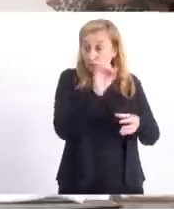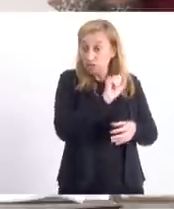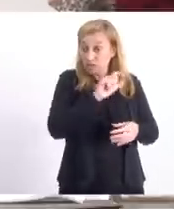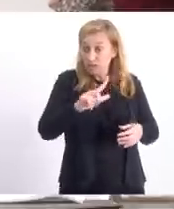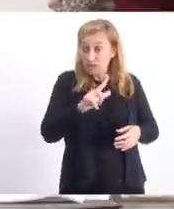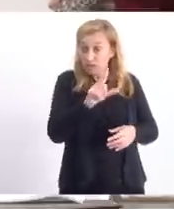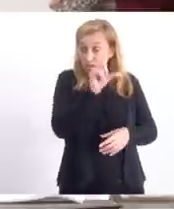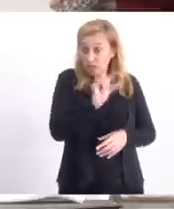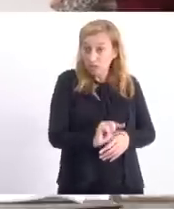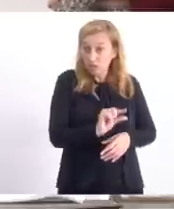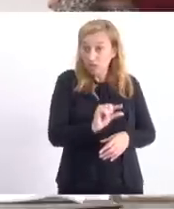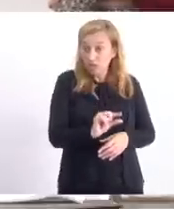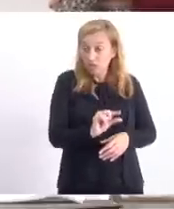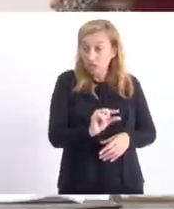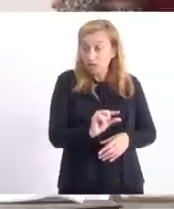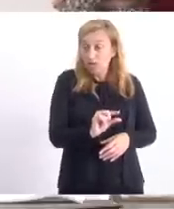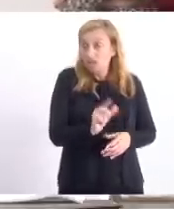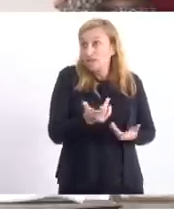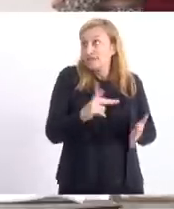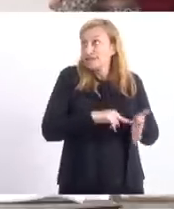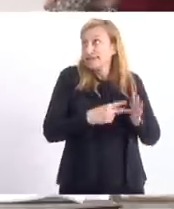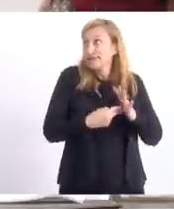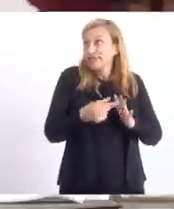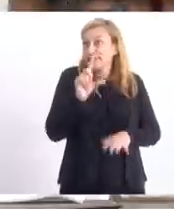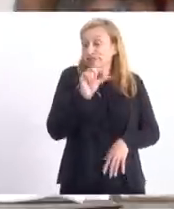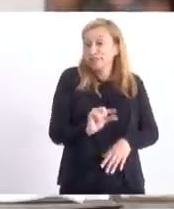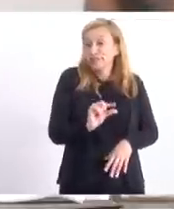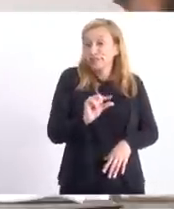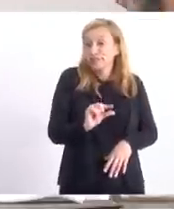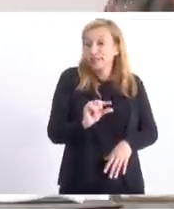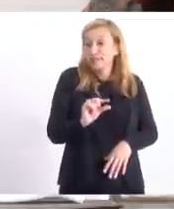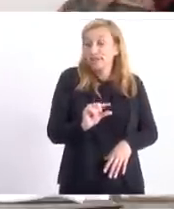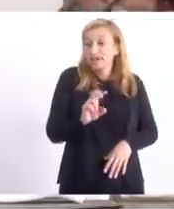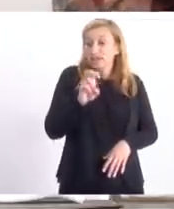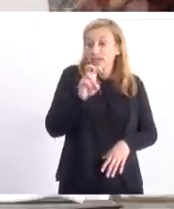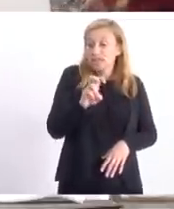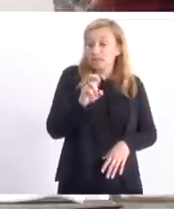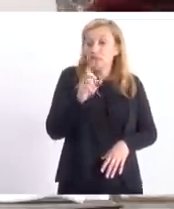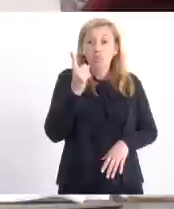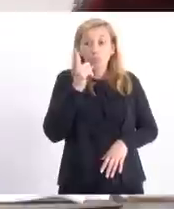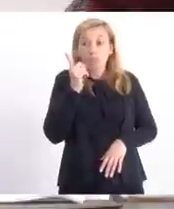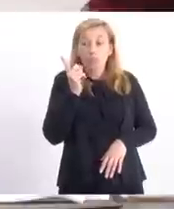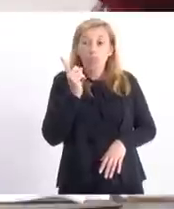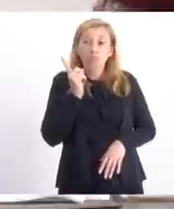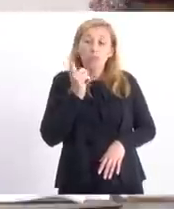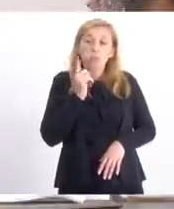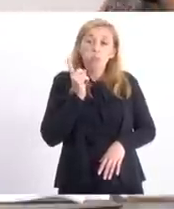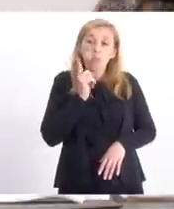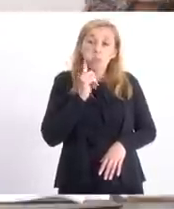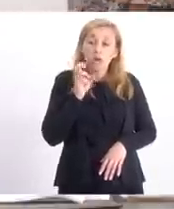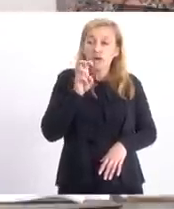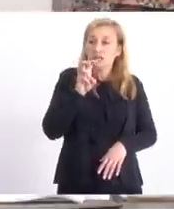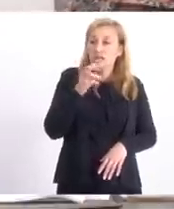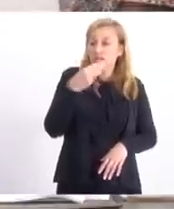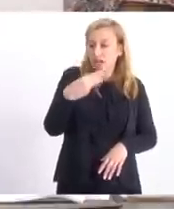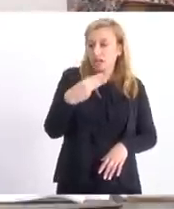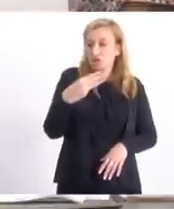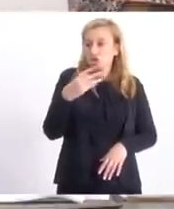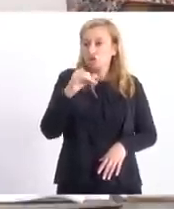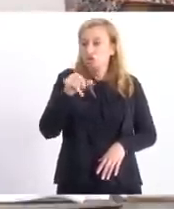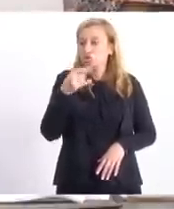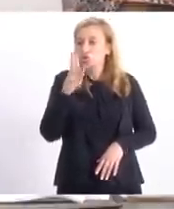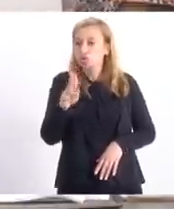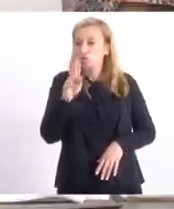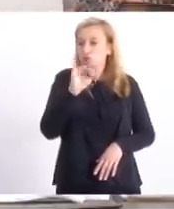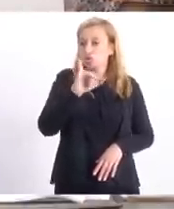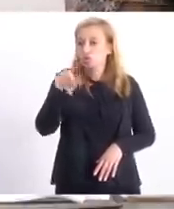menor do que praça, significa reduzir 5 bala e 3 jujuba. Você vai reduzir 100 milhões e se aumentar